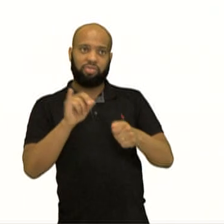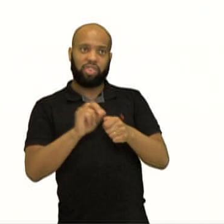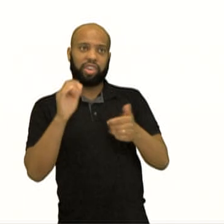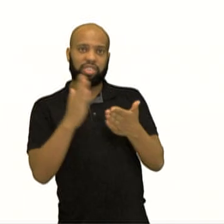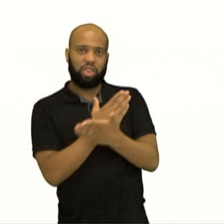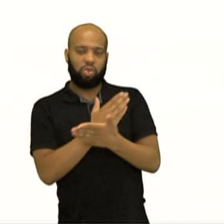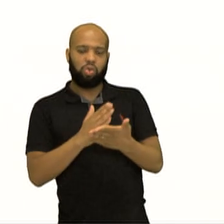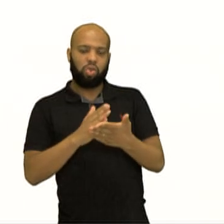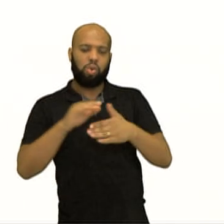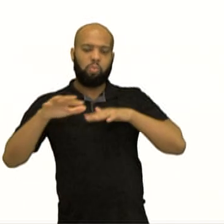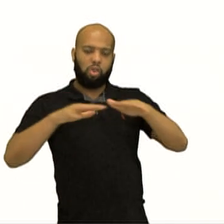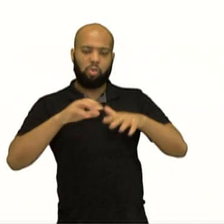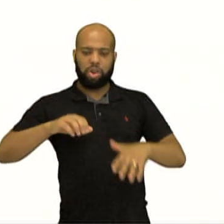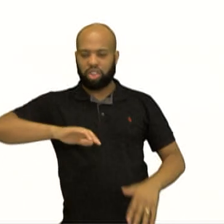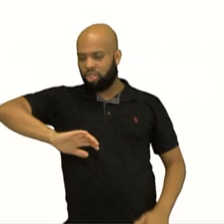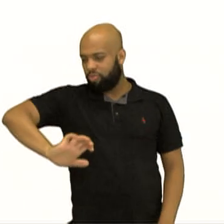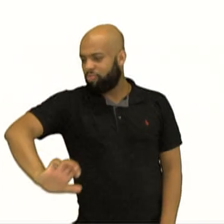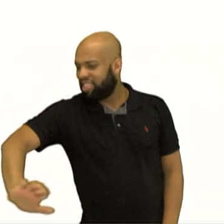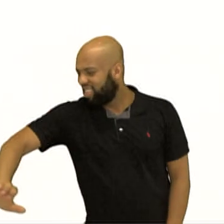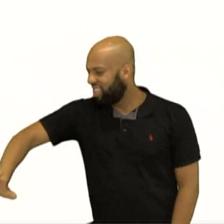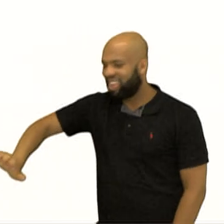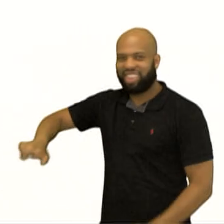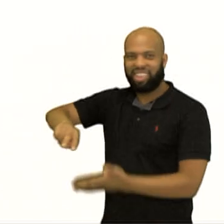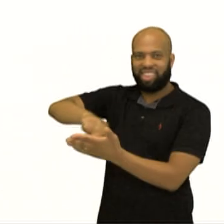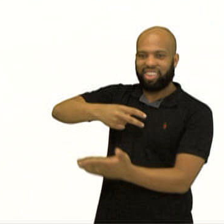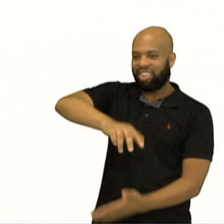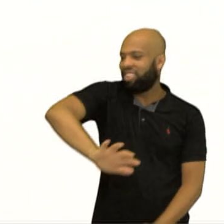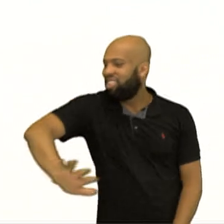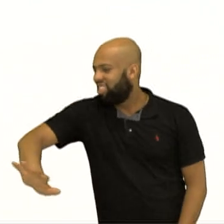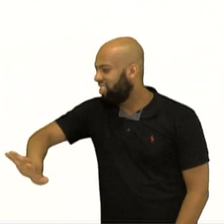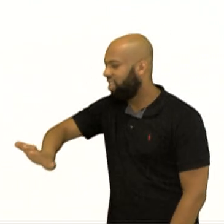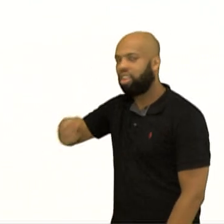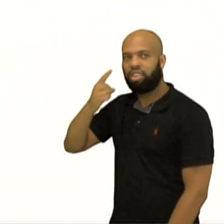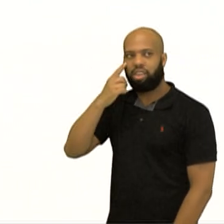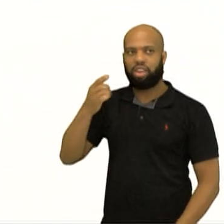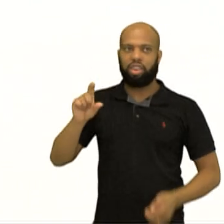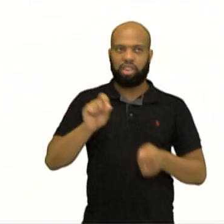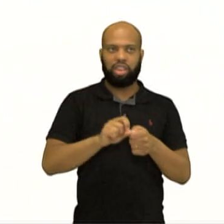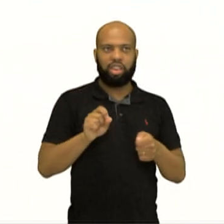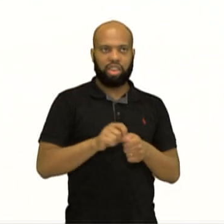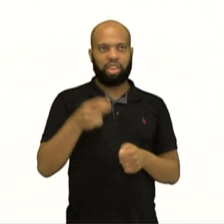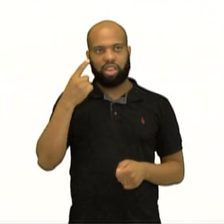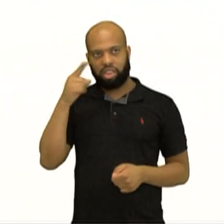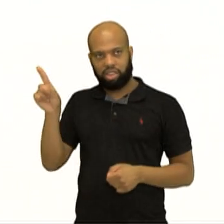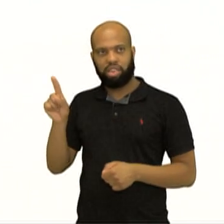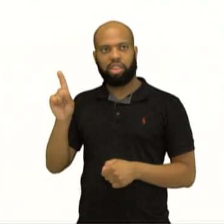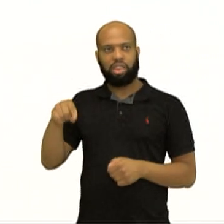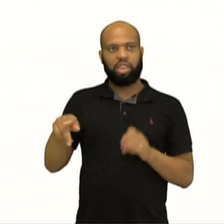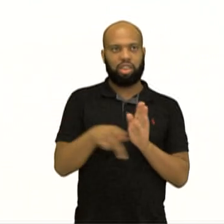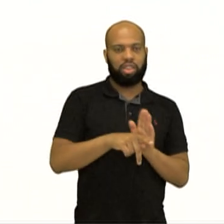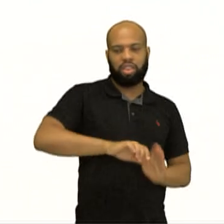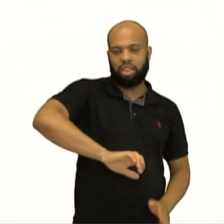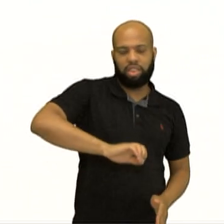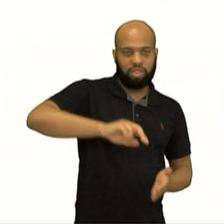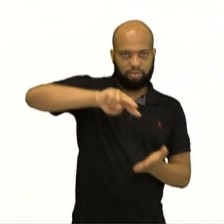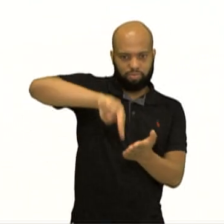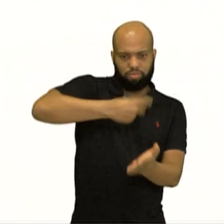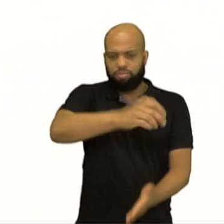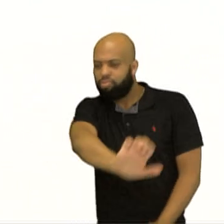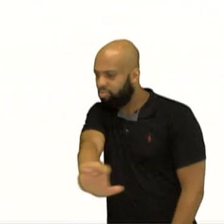tenham contato com obstáculos. Aqui na imagem vocês estão vendo, ó, ele está com um protetor ali, tá? Então é uma proteção do pulso